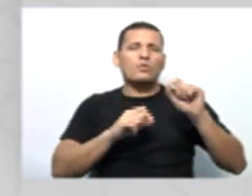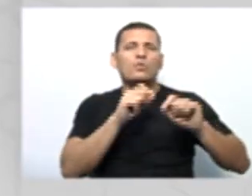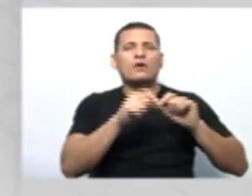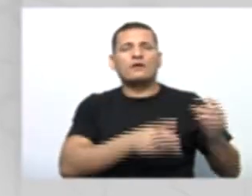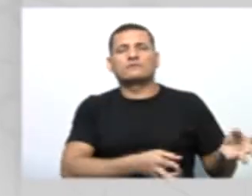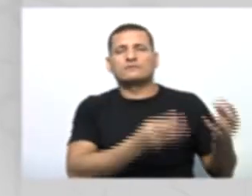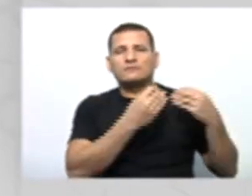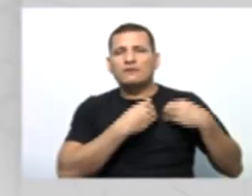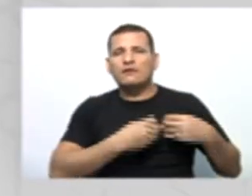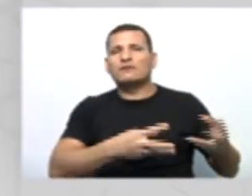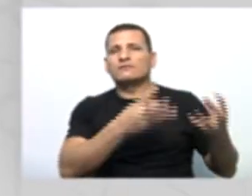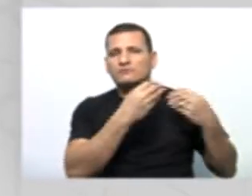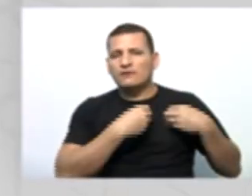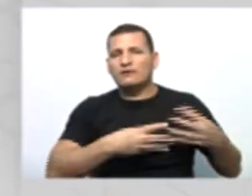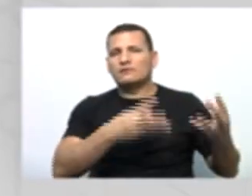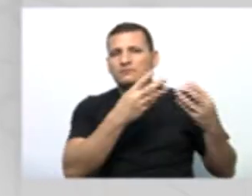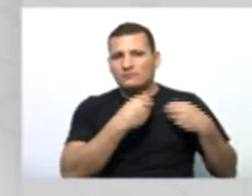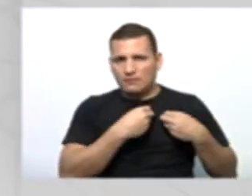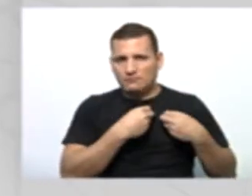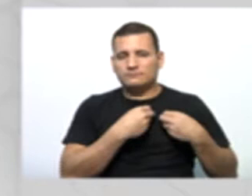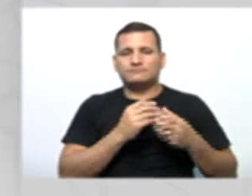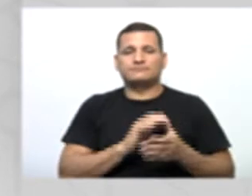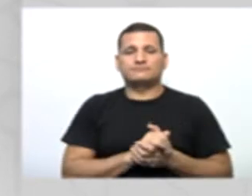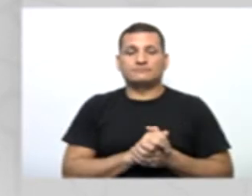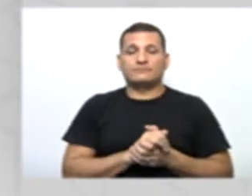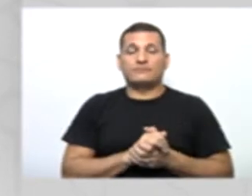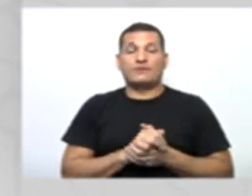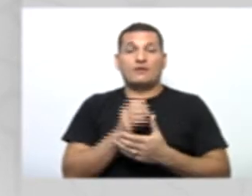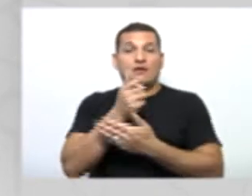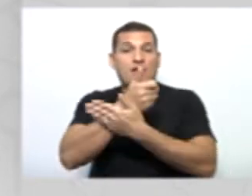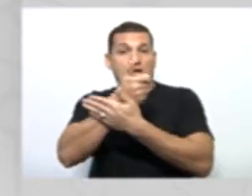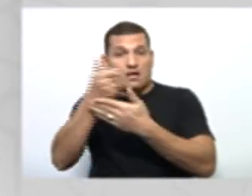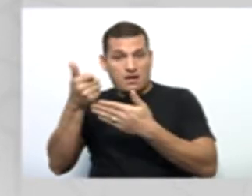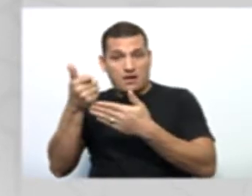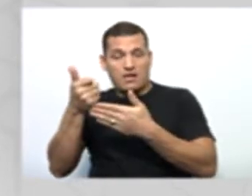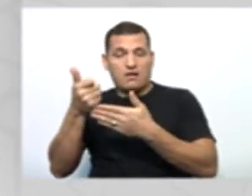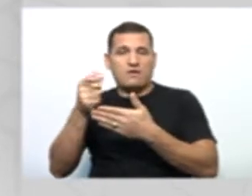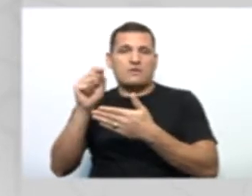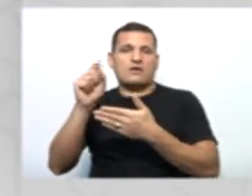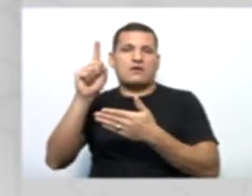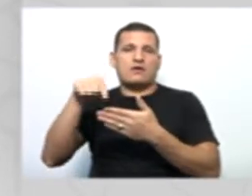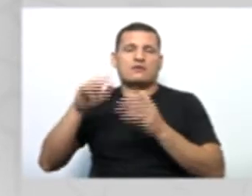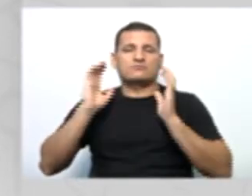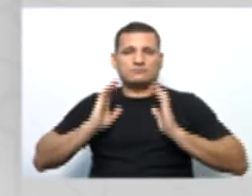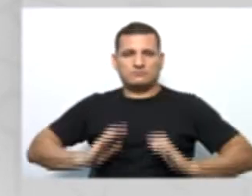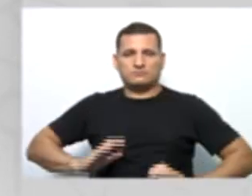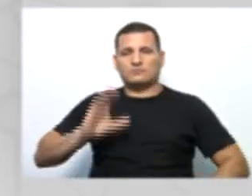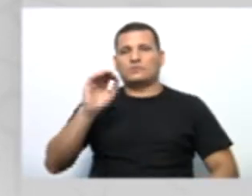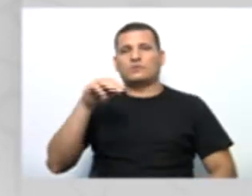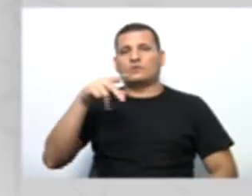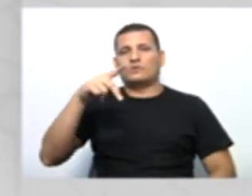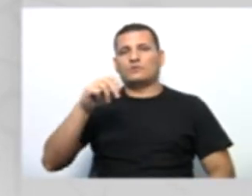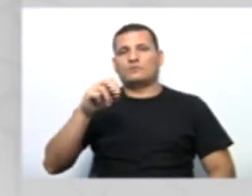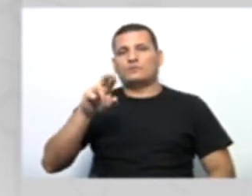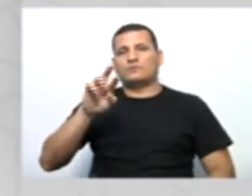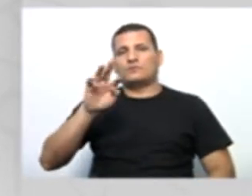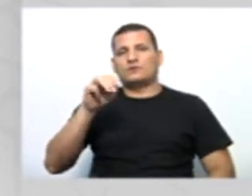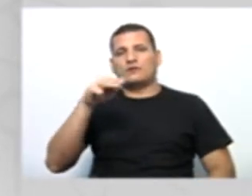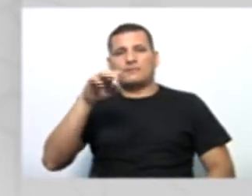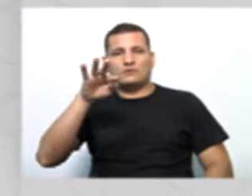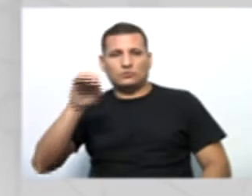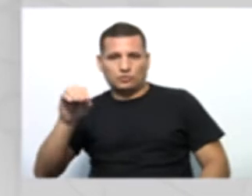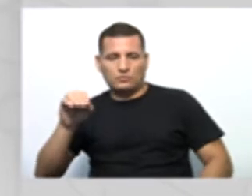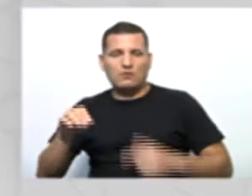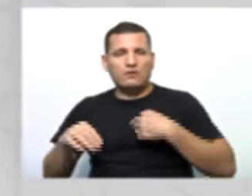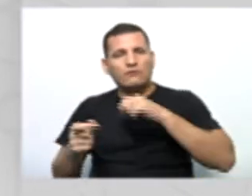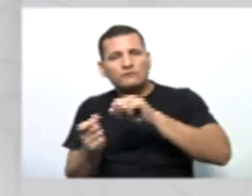recebemos, que motivam nossas ações, e a moral já é a conduta específica, a ação, eu fiz isso, eu não fiz isso porque era